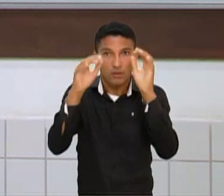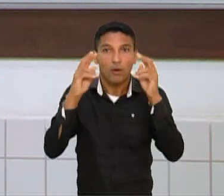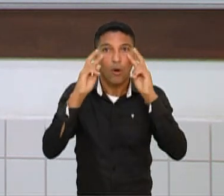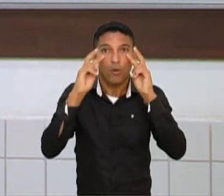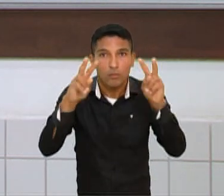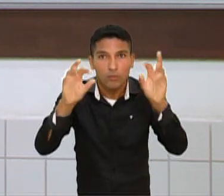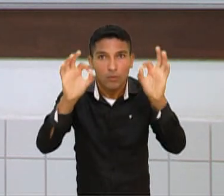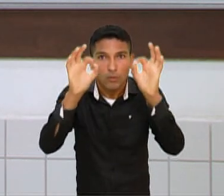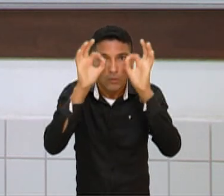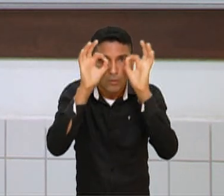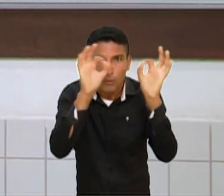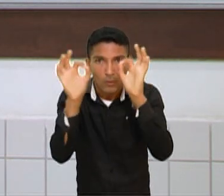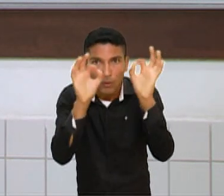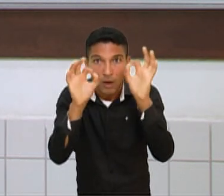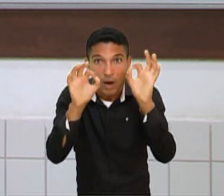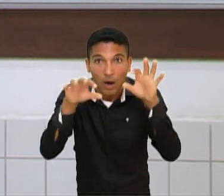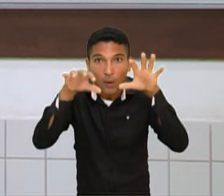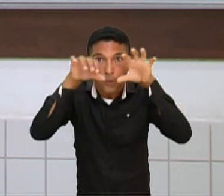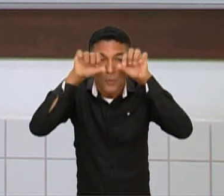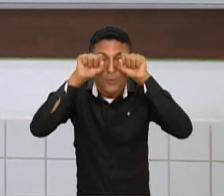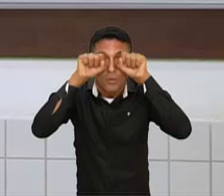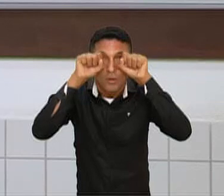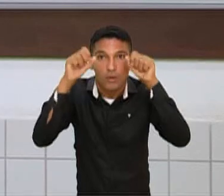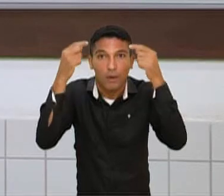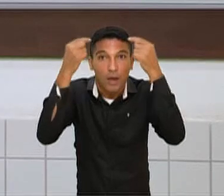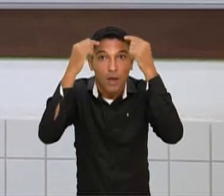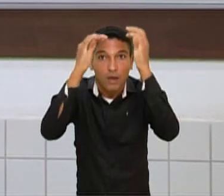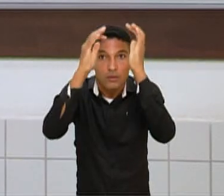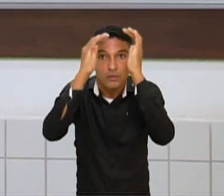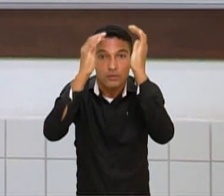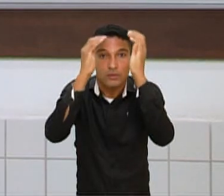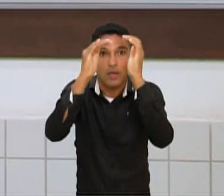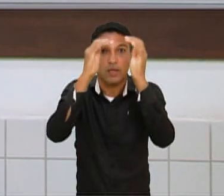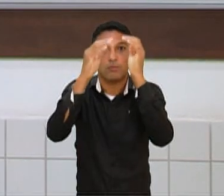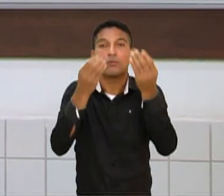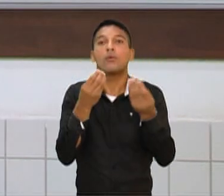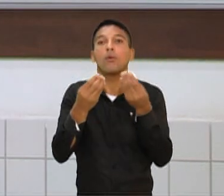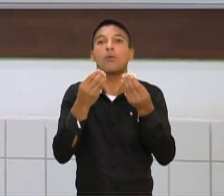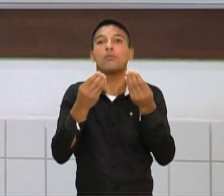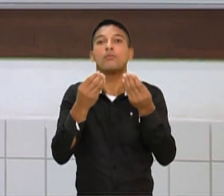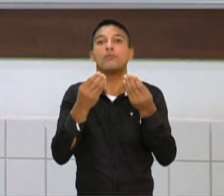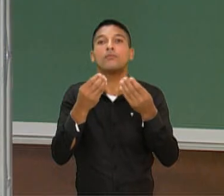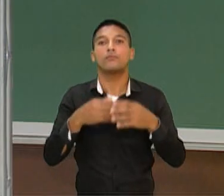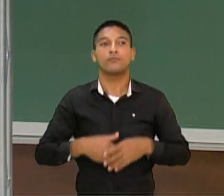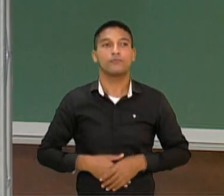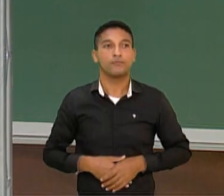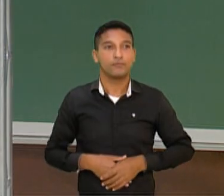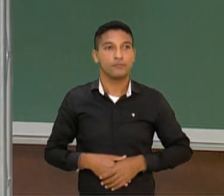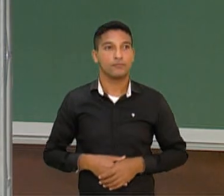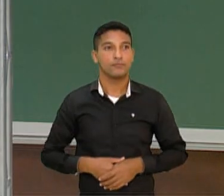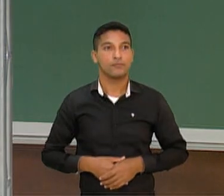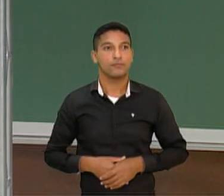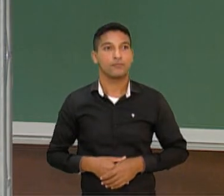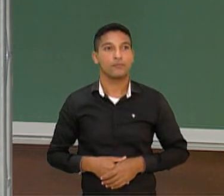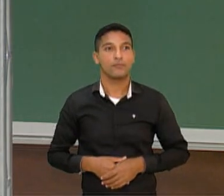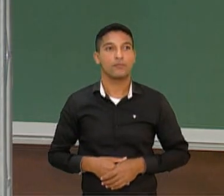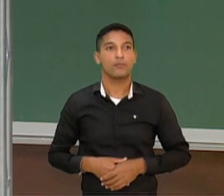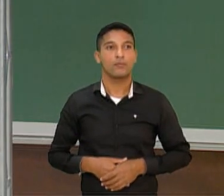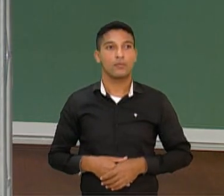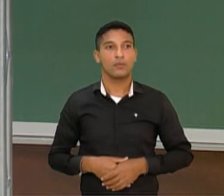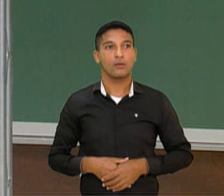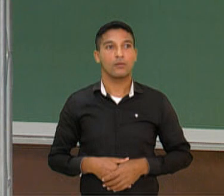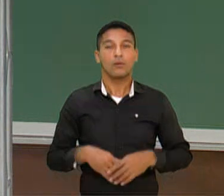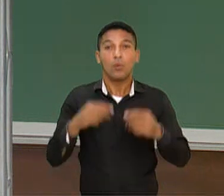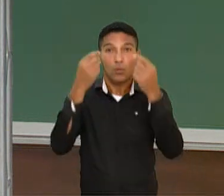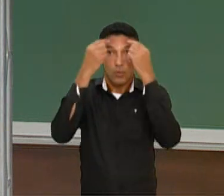informações, tá? Através da fotorrecepção, eu vou ter cones e bastonetes. Tá? Então, o que eu vou